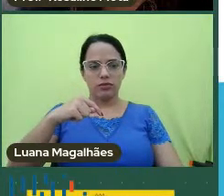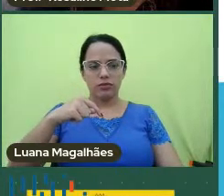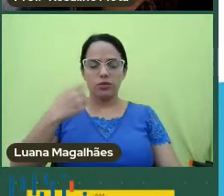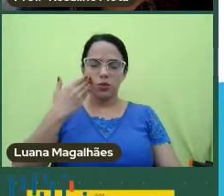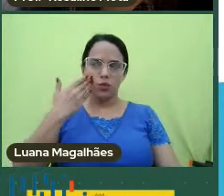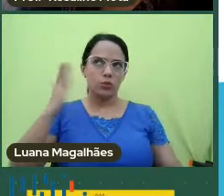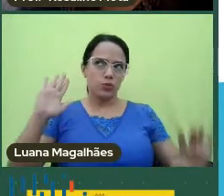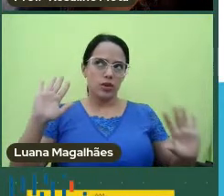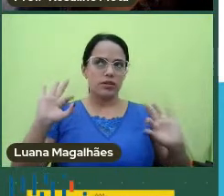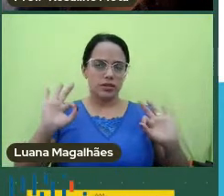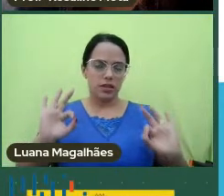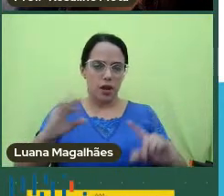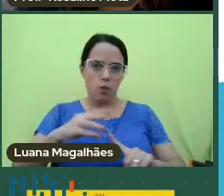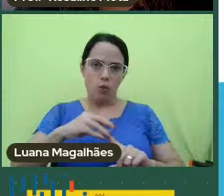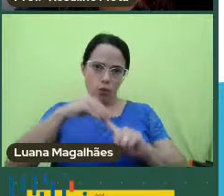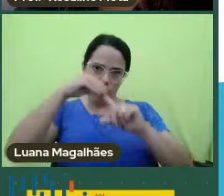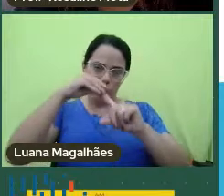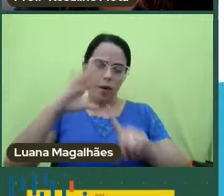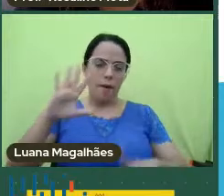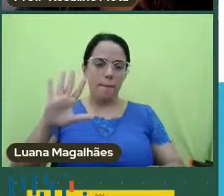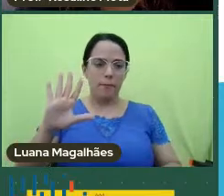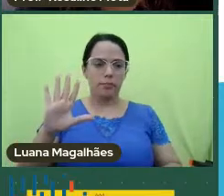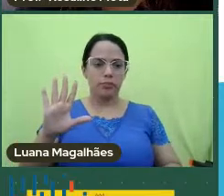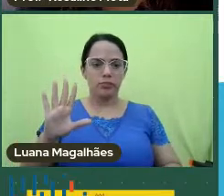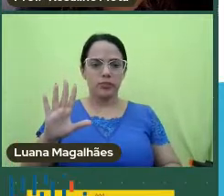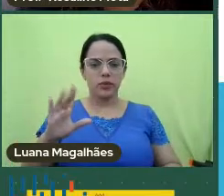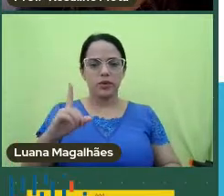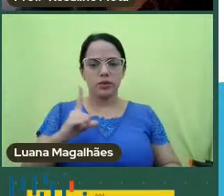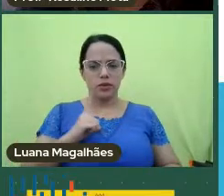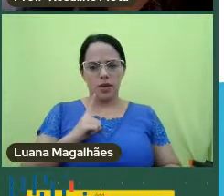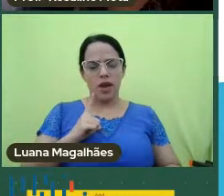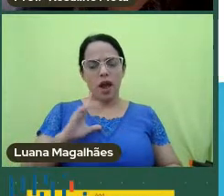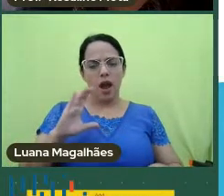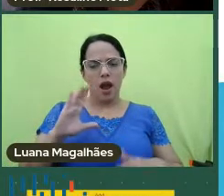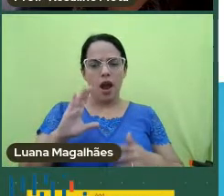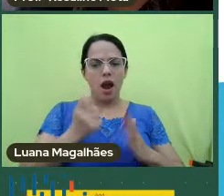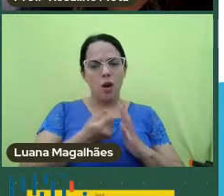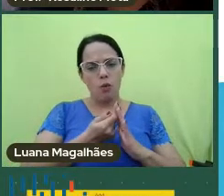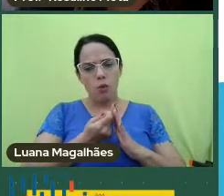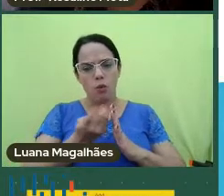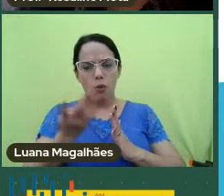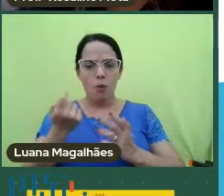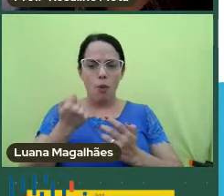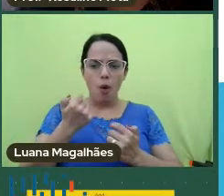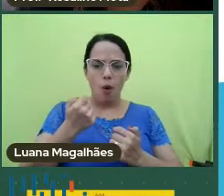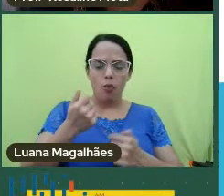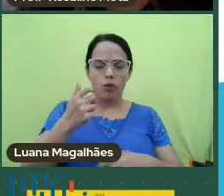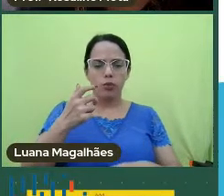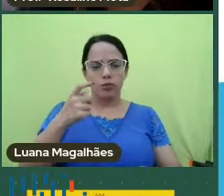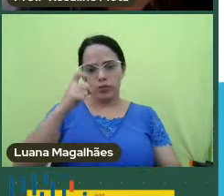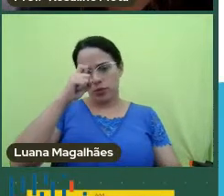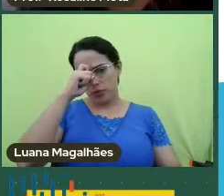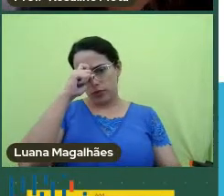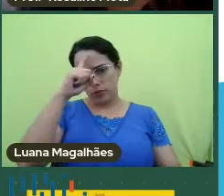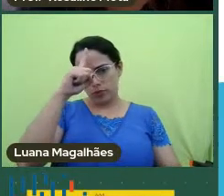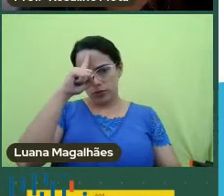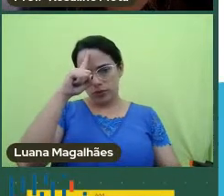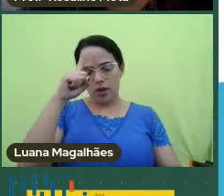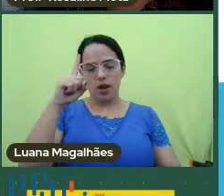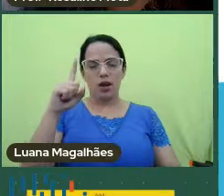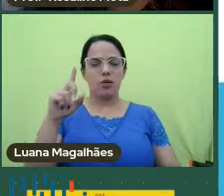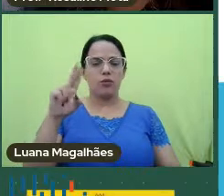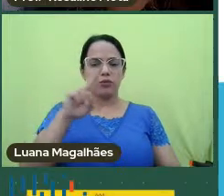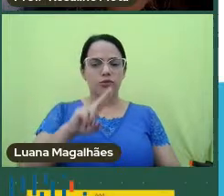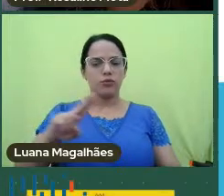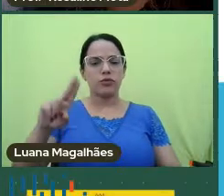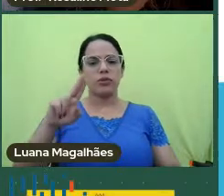não sei se é o único, mas eu vou dizer um dos únicos hospitais universitários que possuem um memorial. E a gente